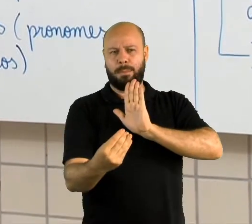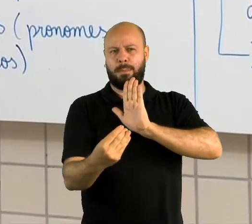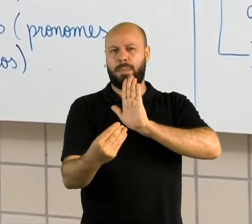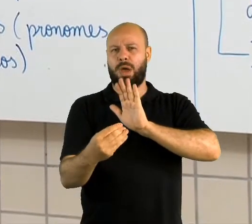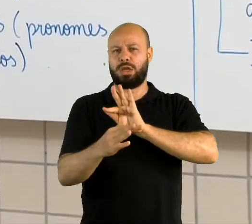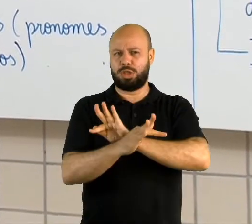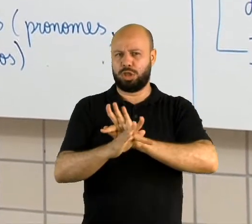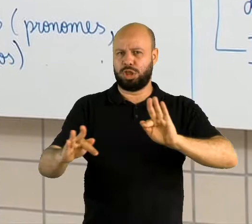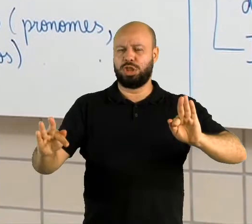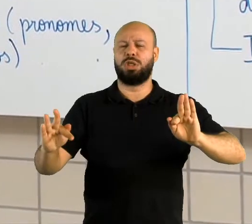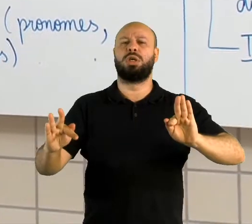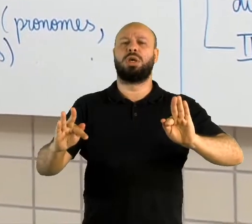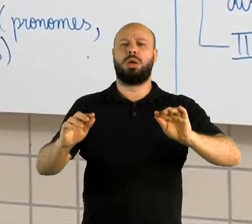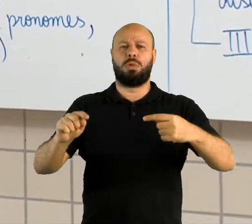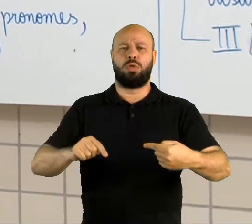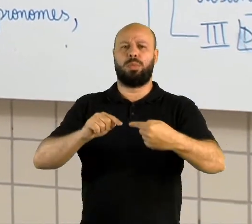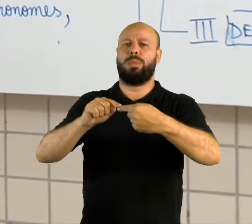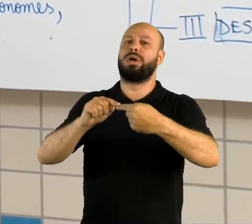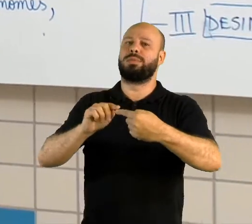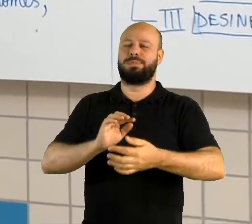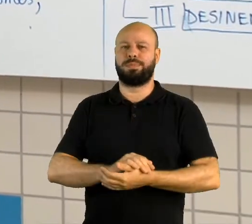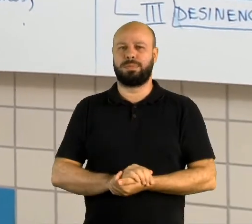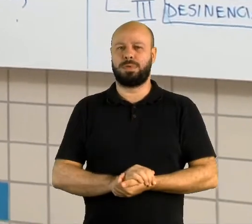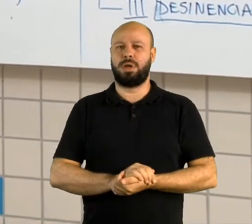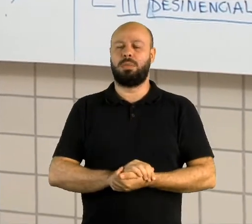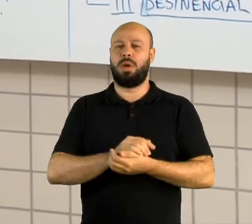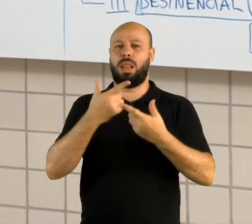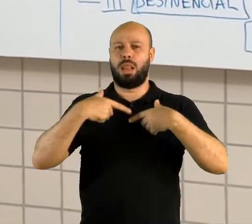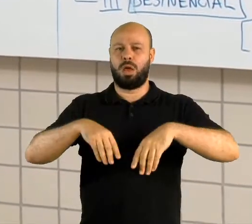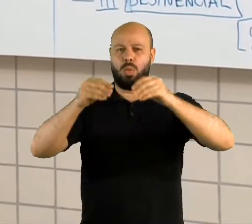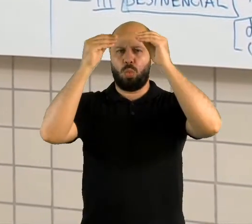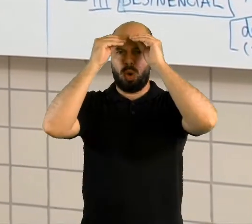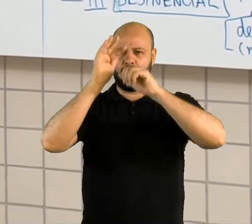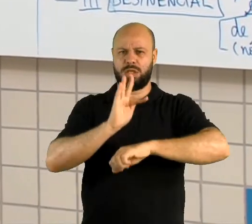simples, objetiva, que no caso é a linguagem formal.